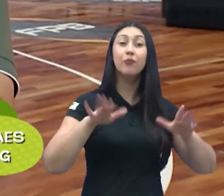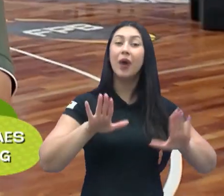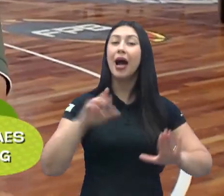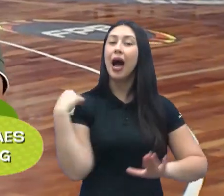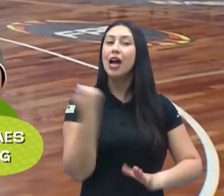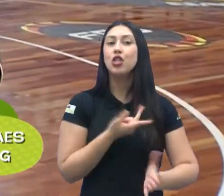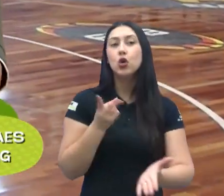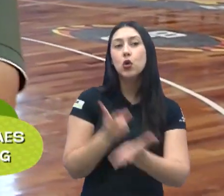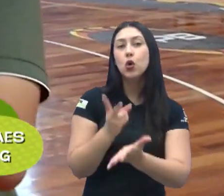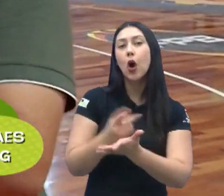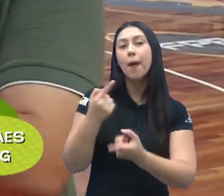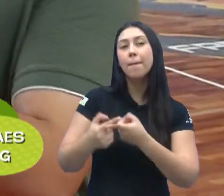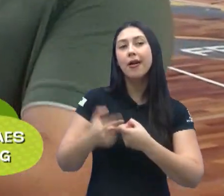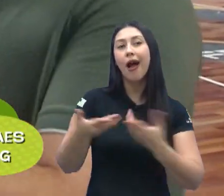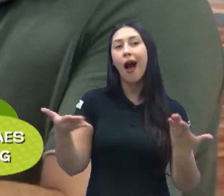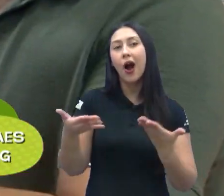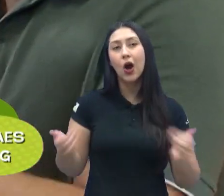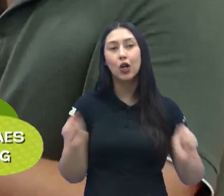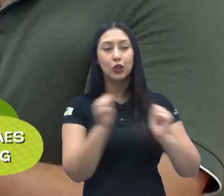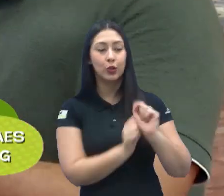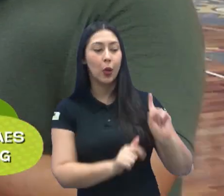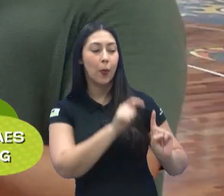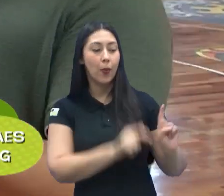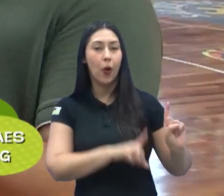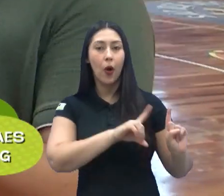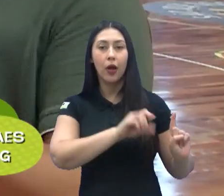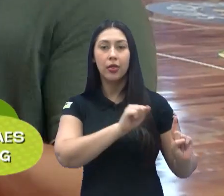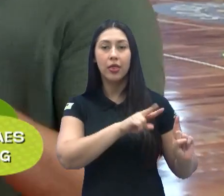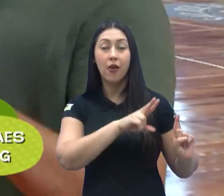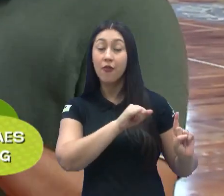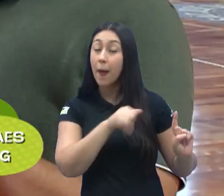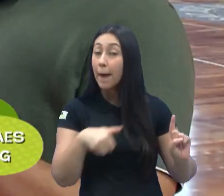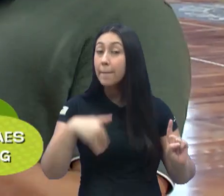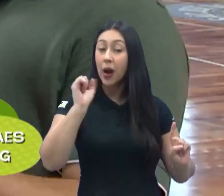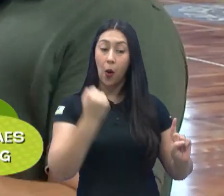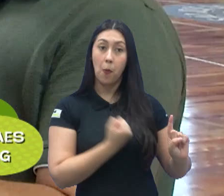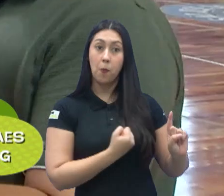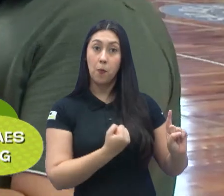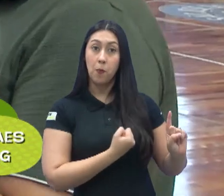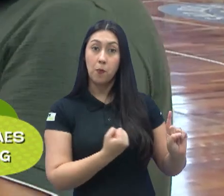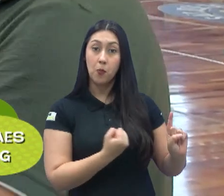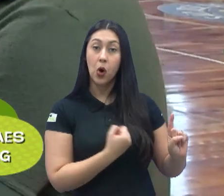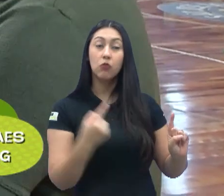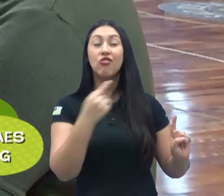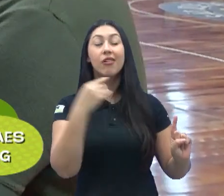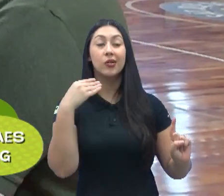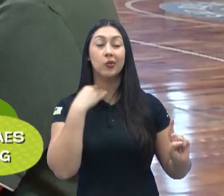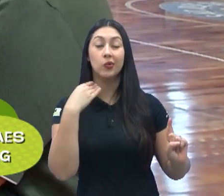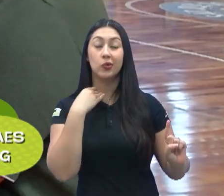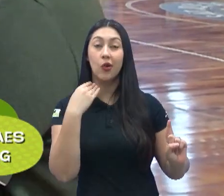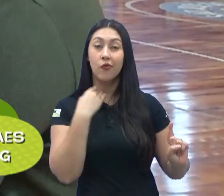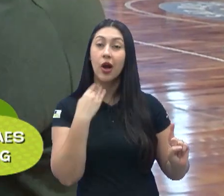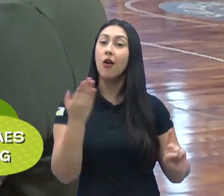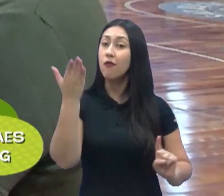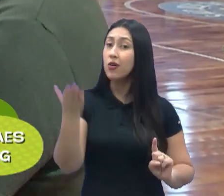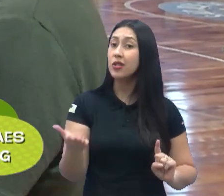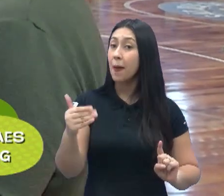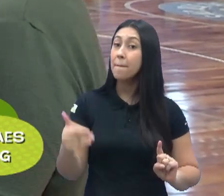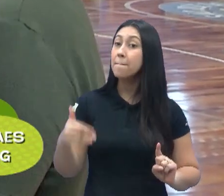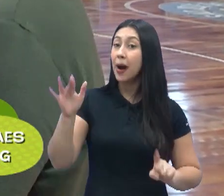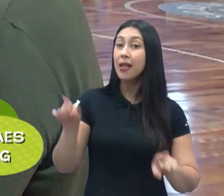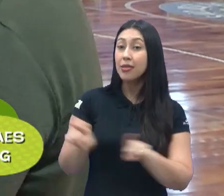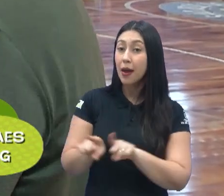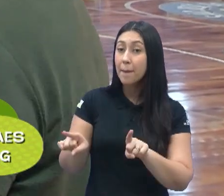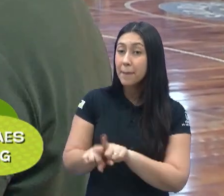gente vai falar com o oposto, Davi, ele que foi o maior pontuador da equipe lá no jogo em Juiz de Fora, é o maior pontuador da equipe também